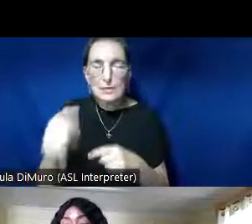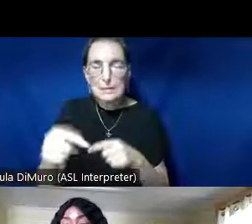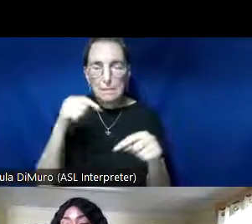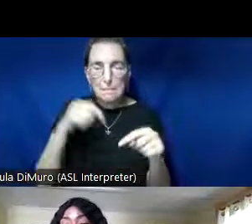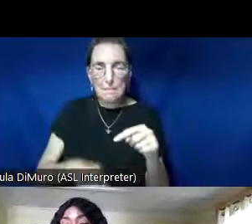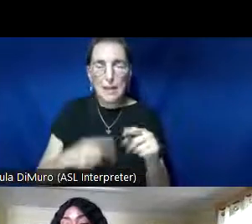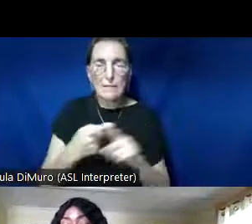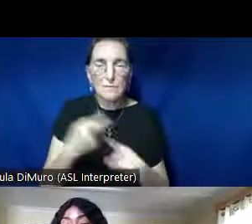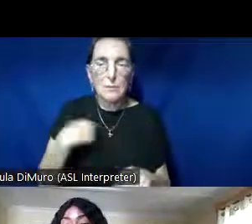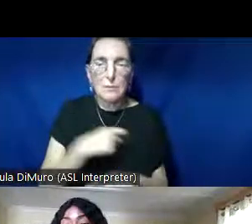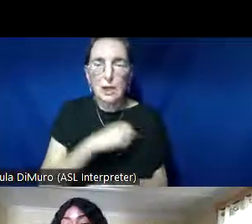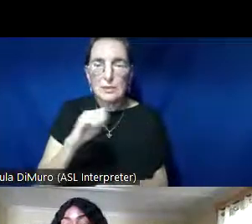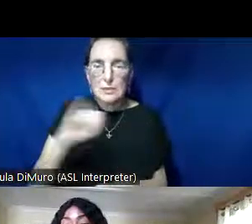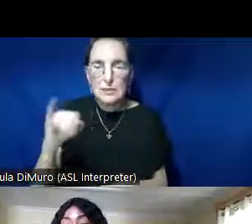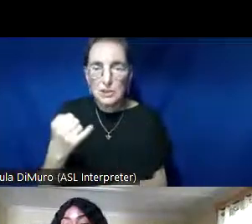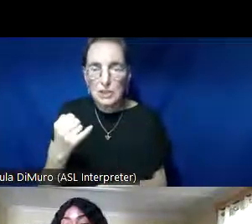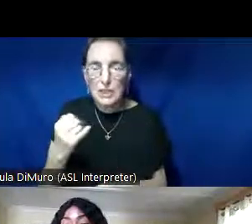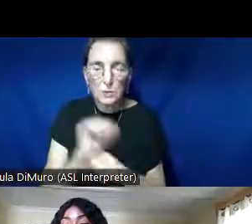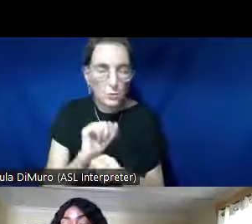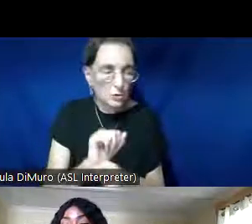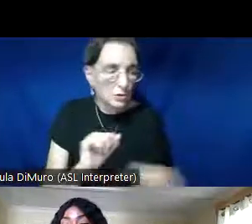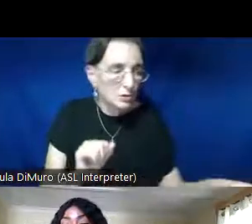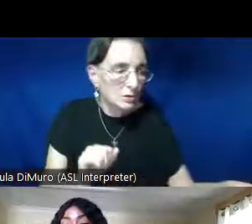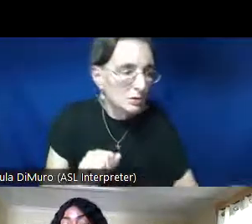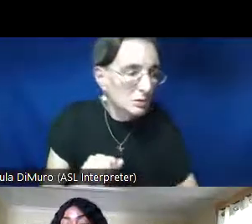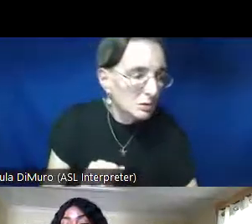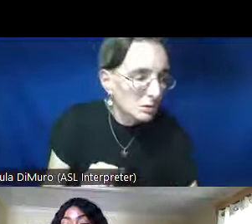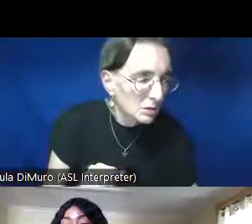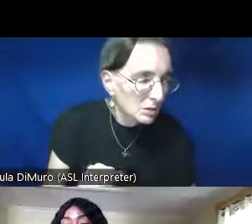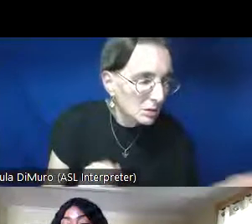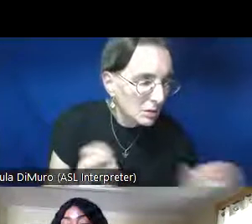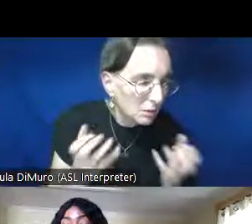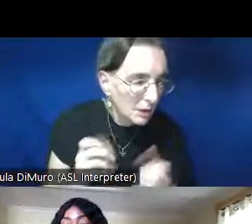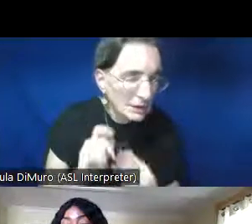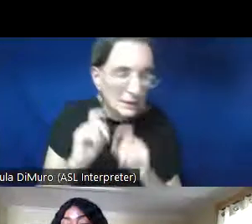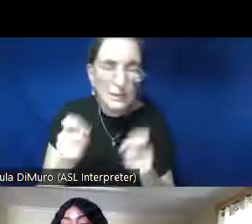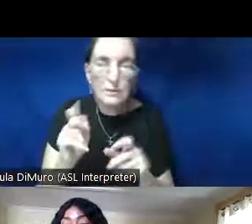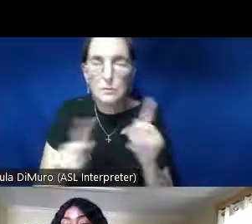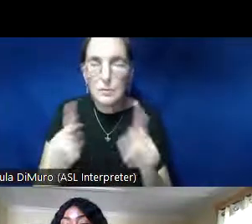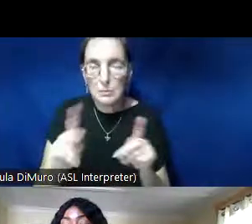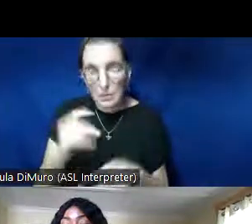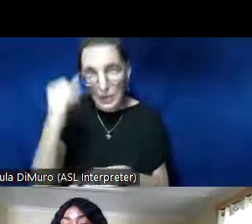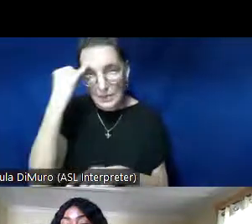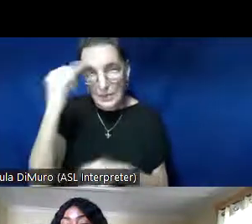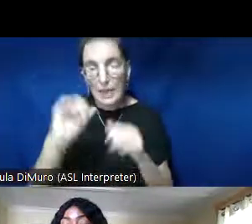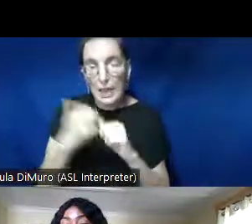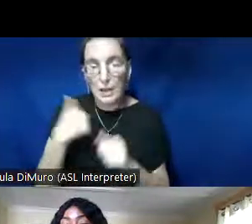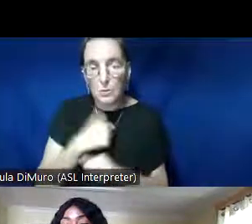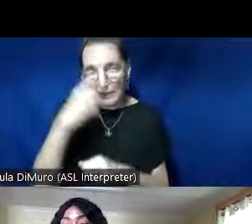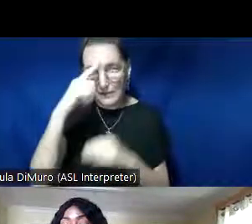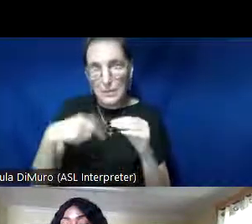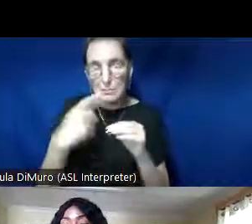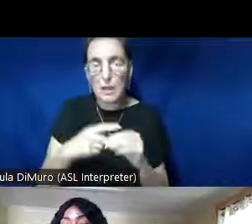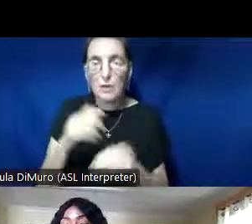Só para falar sobre especificamente nas iniciativas de EJ, para todo alguém sabe, more